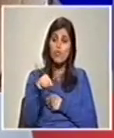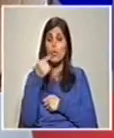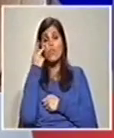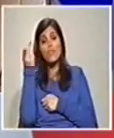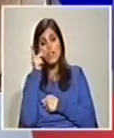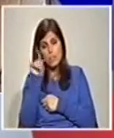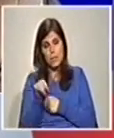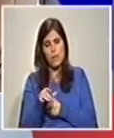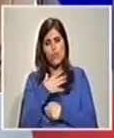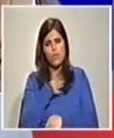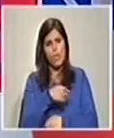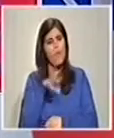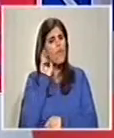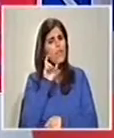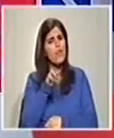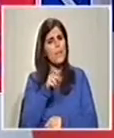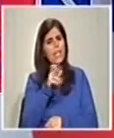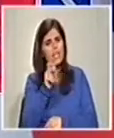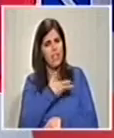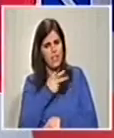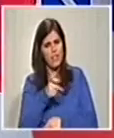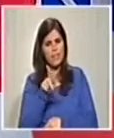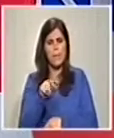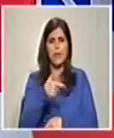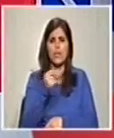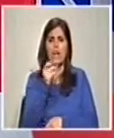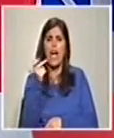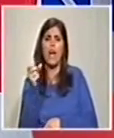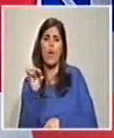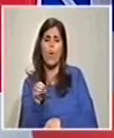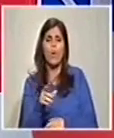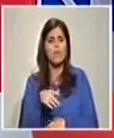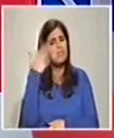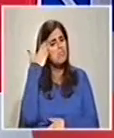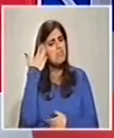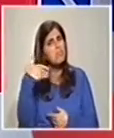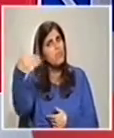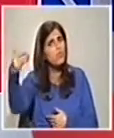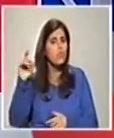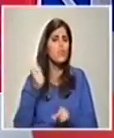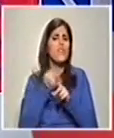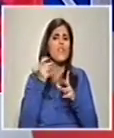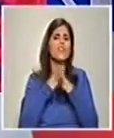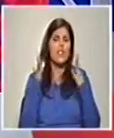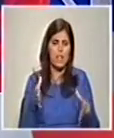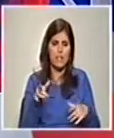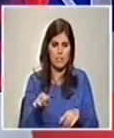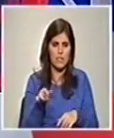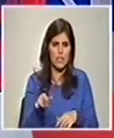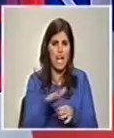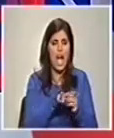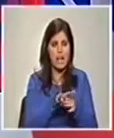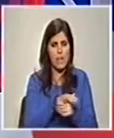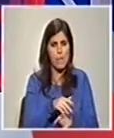Gostava de ouvir também a Margarida e o Tiago sobre isso. Como é que perspectivam um bocadinho o futuro e os desafios, os grandes desafios deste setor, desta